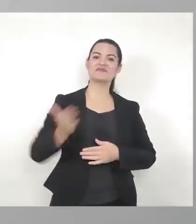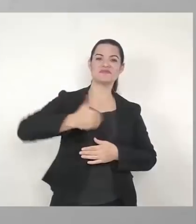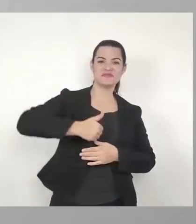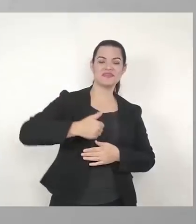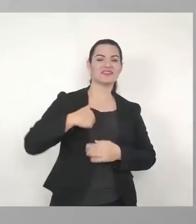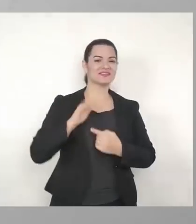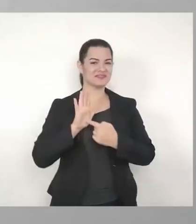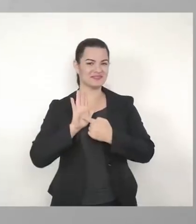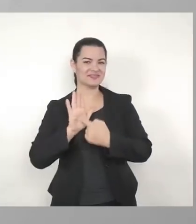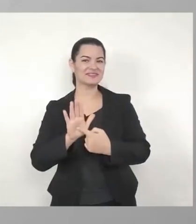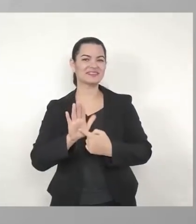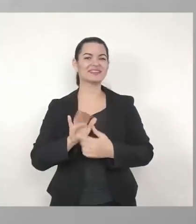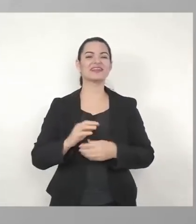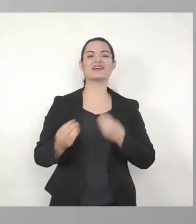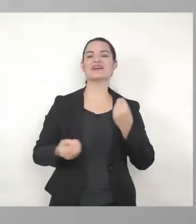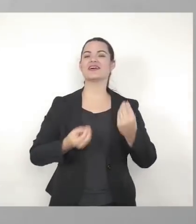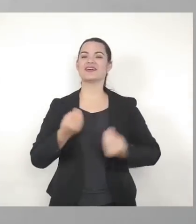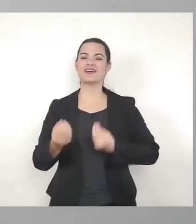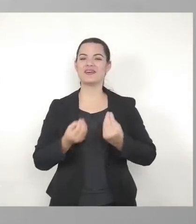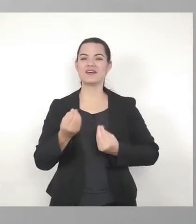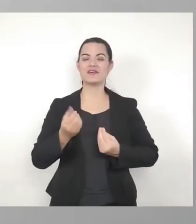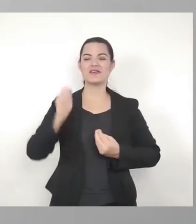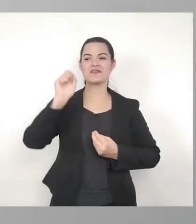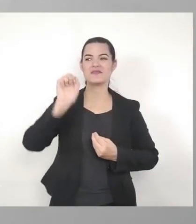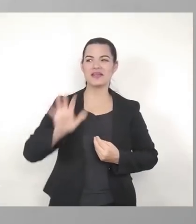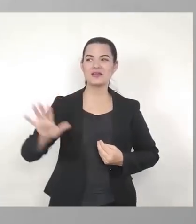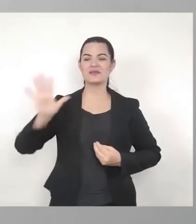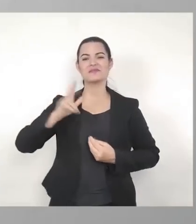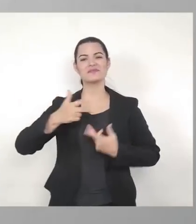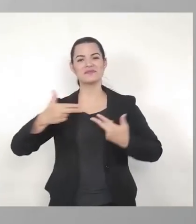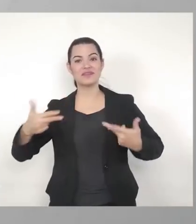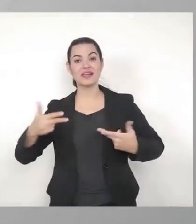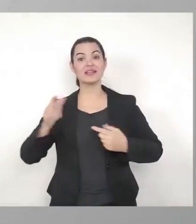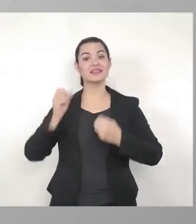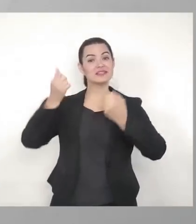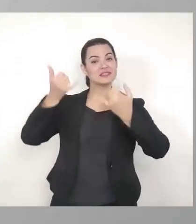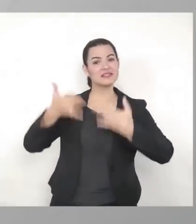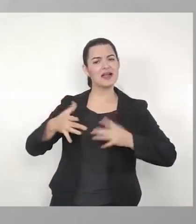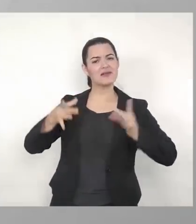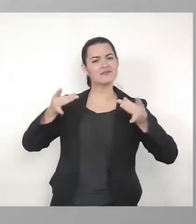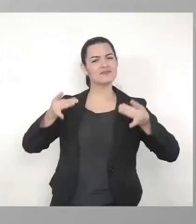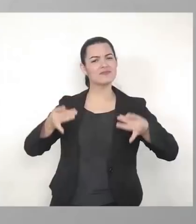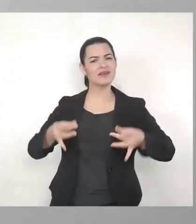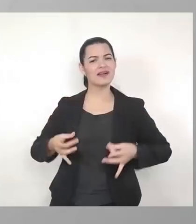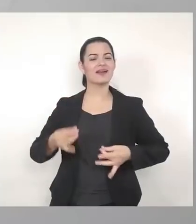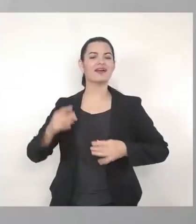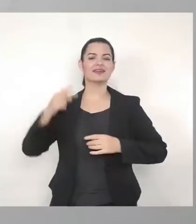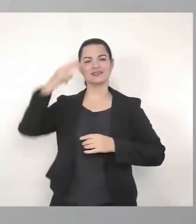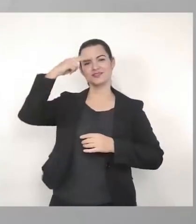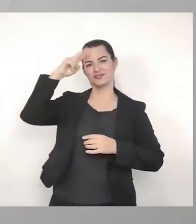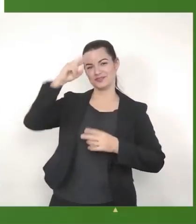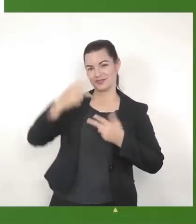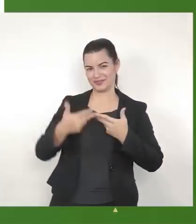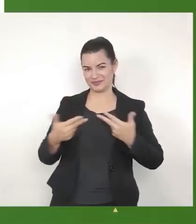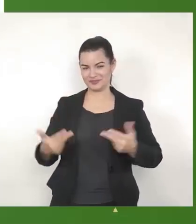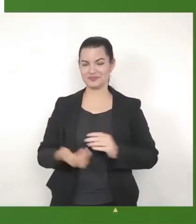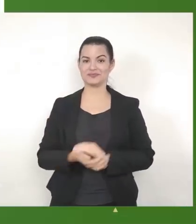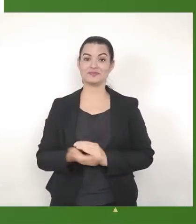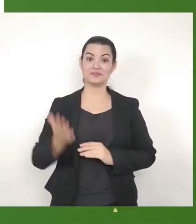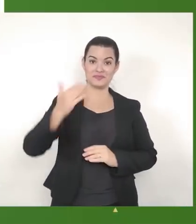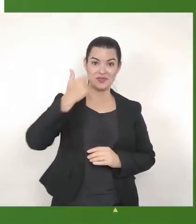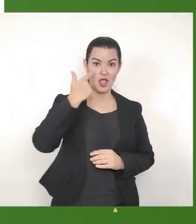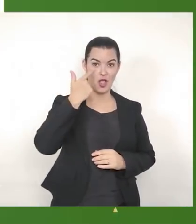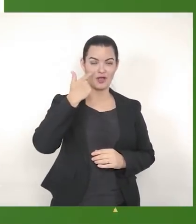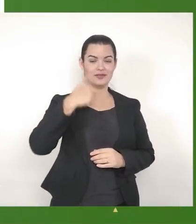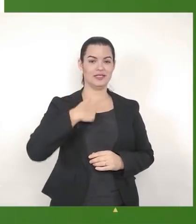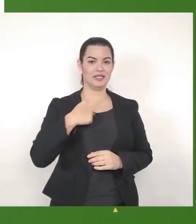agora, vem comigo que eu vou te mostrar algumas imagens e vou te explicar um pouquinho dessa história. Então